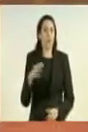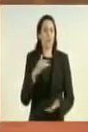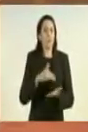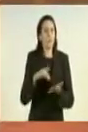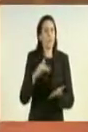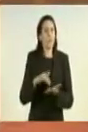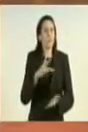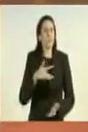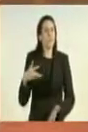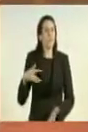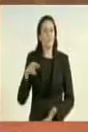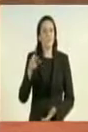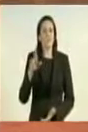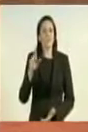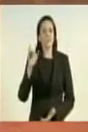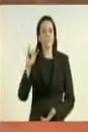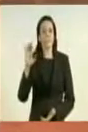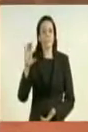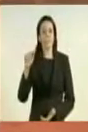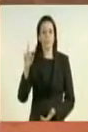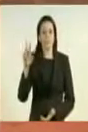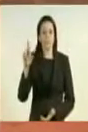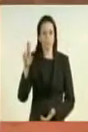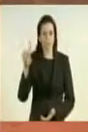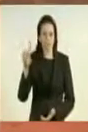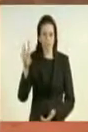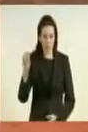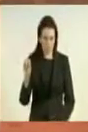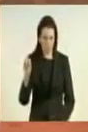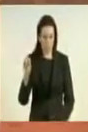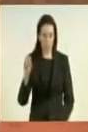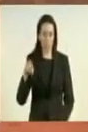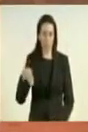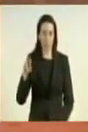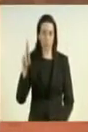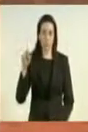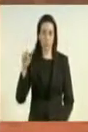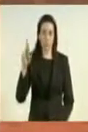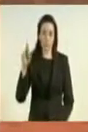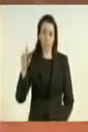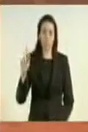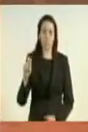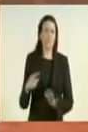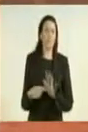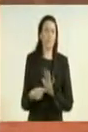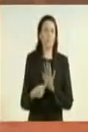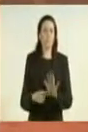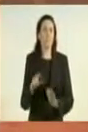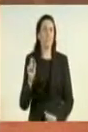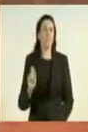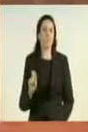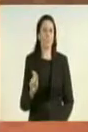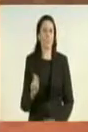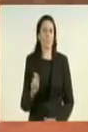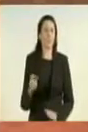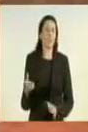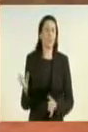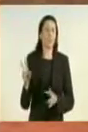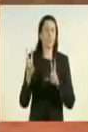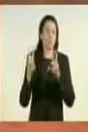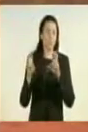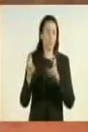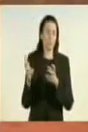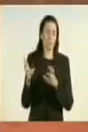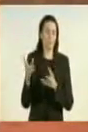da Secretaria de Planejamento, revelados no mês passado, demonstram que, somente da pasta de saúde, o